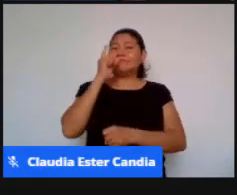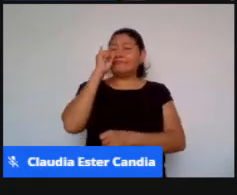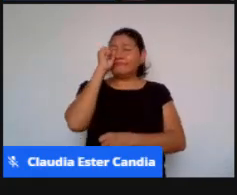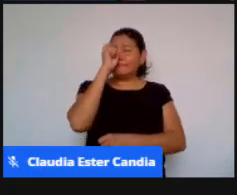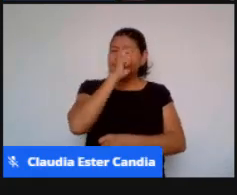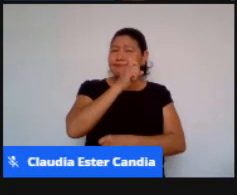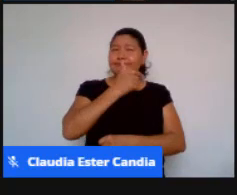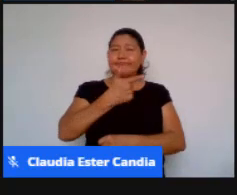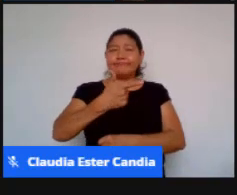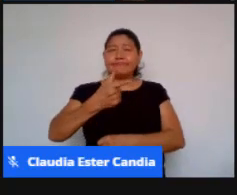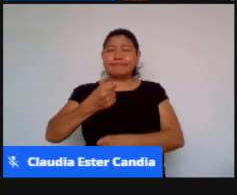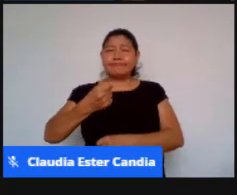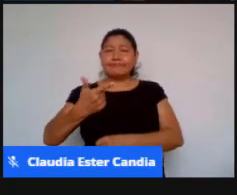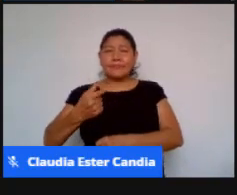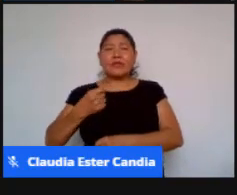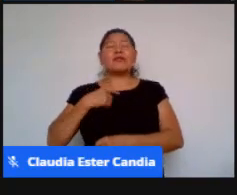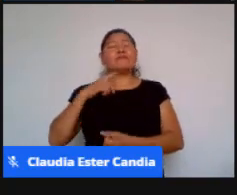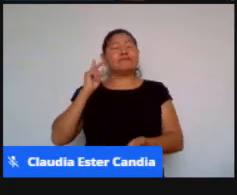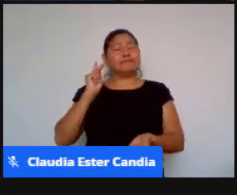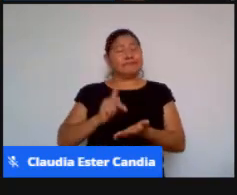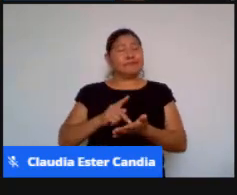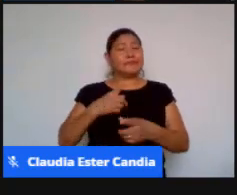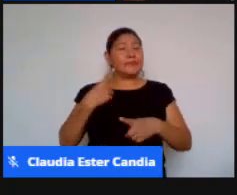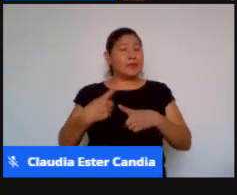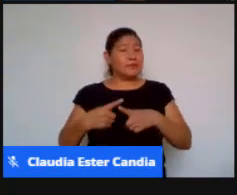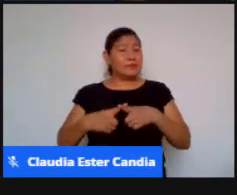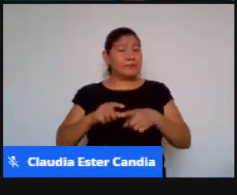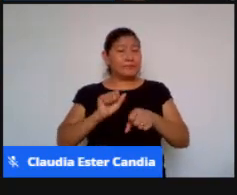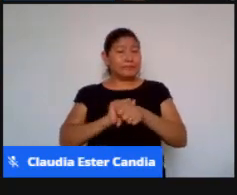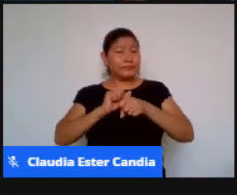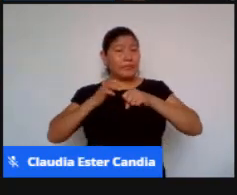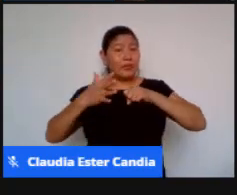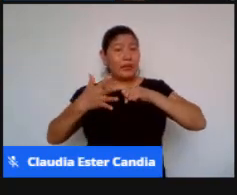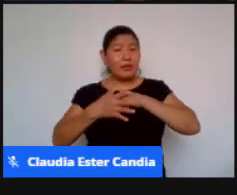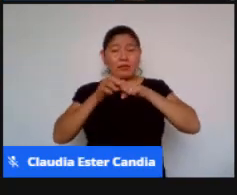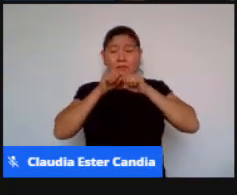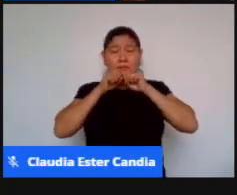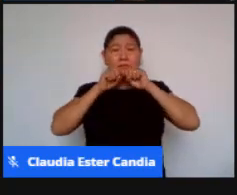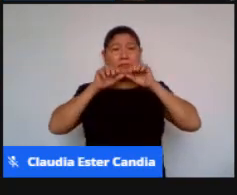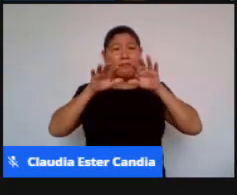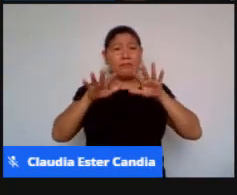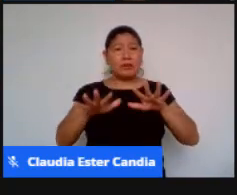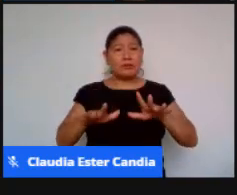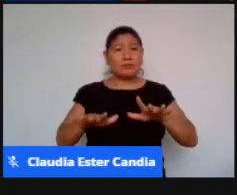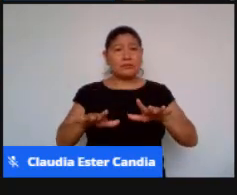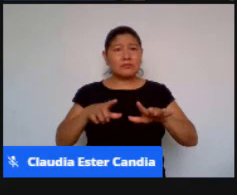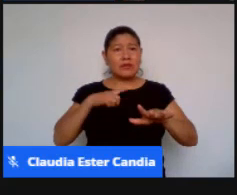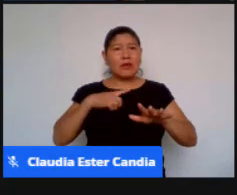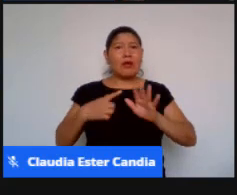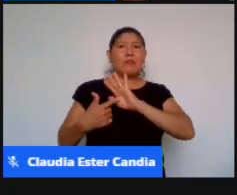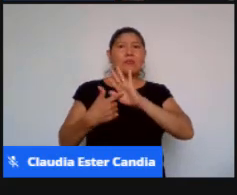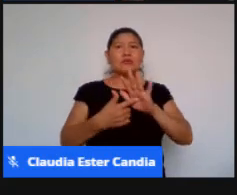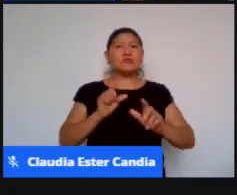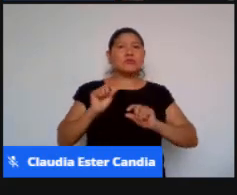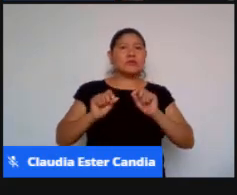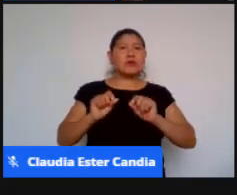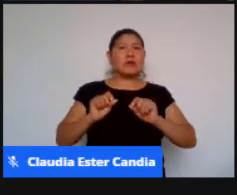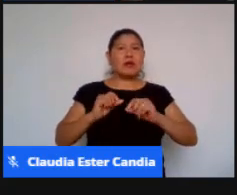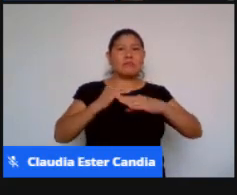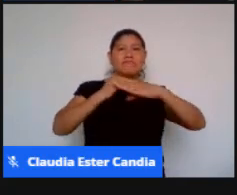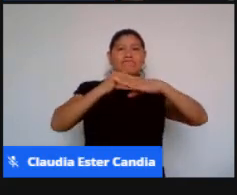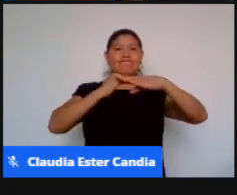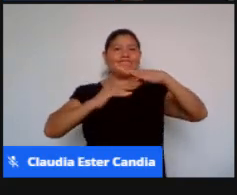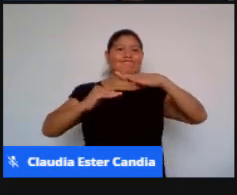um ano fácil? Porque essa pandemia, ela mostrou para a gente coisas assim, deixou muito escancaradas, desigualdades